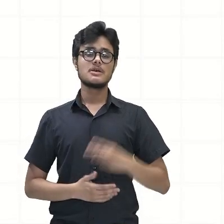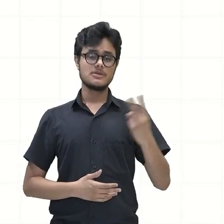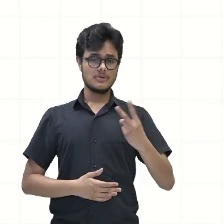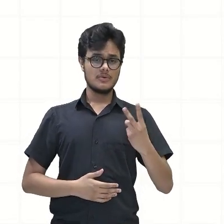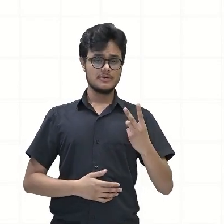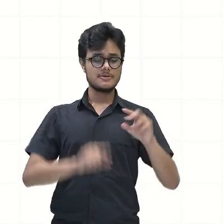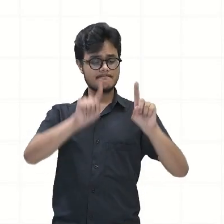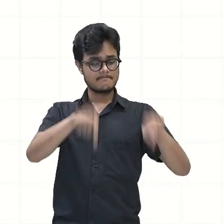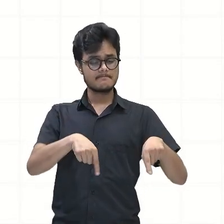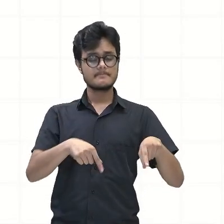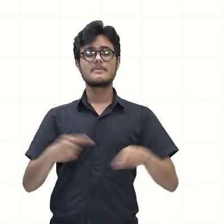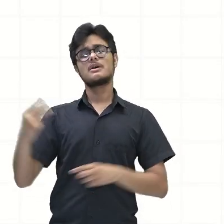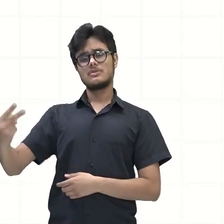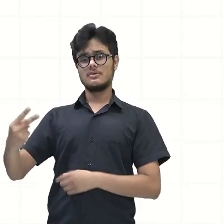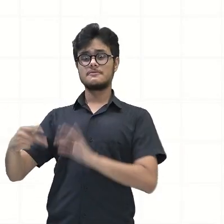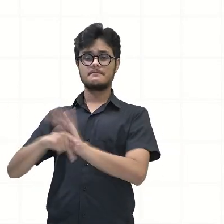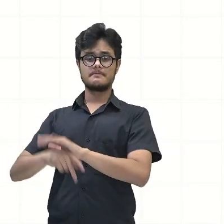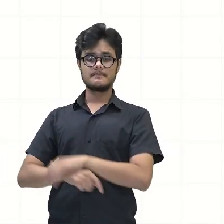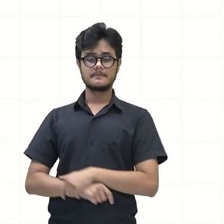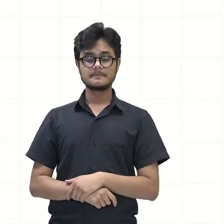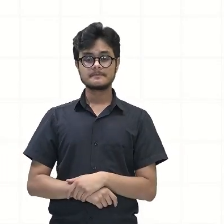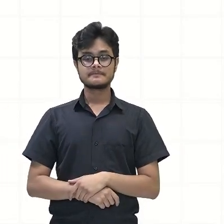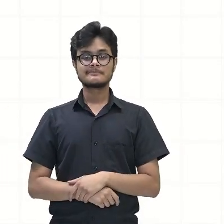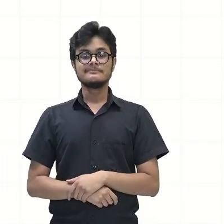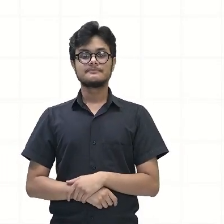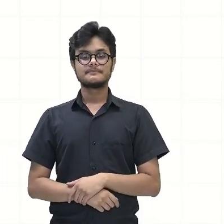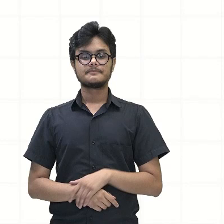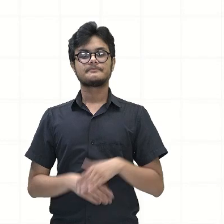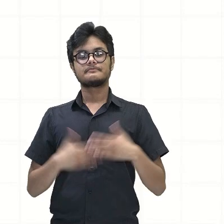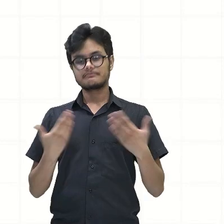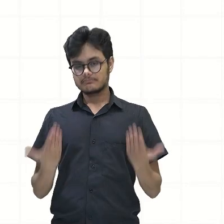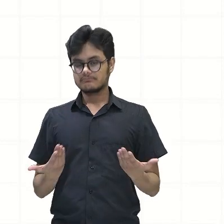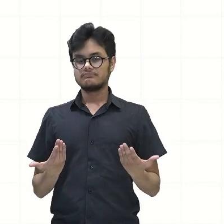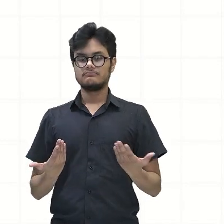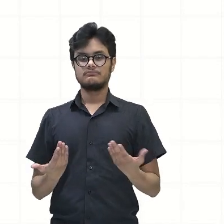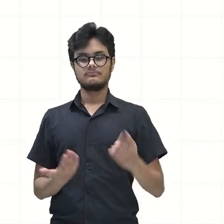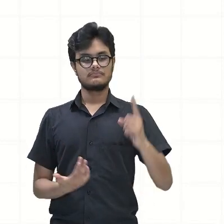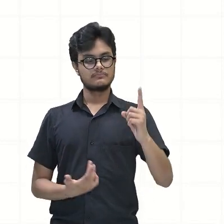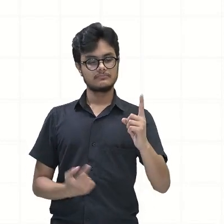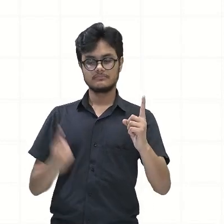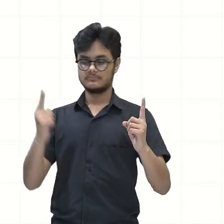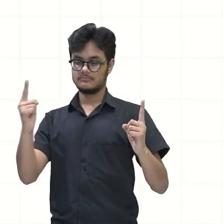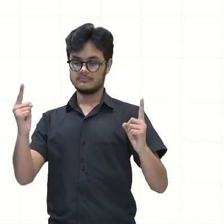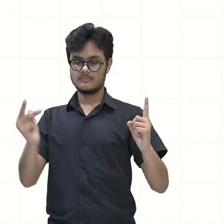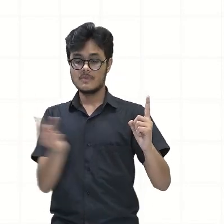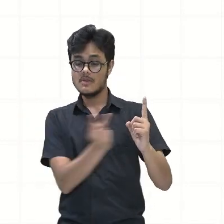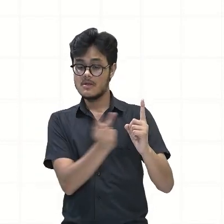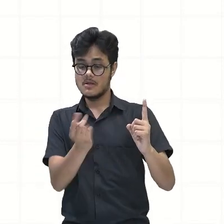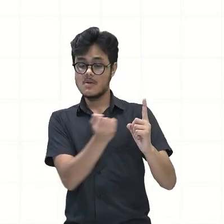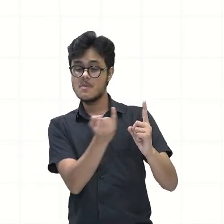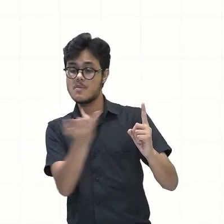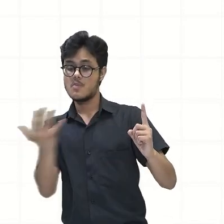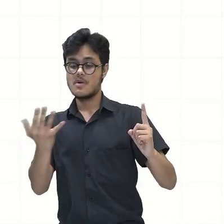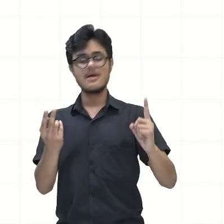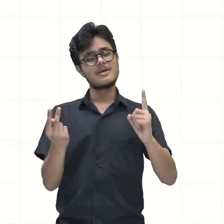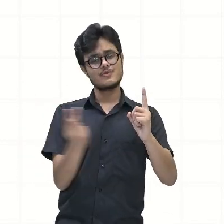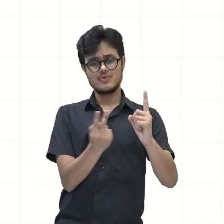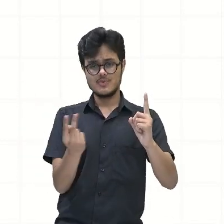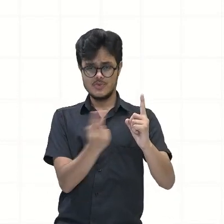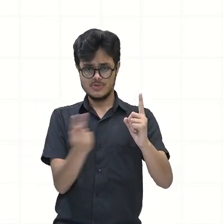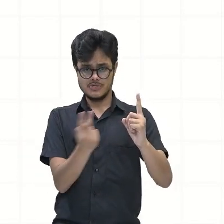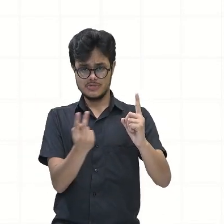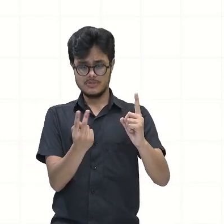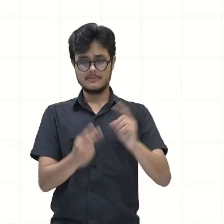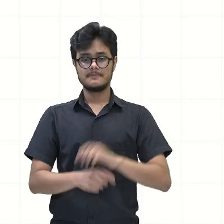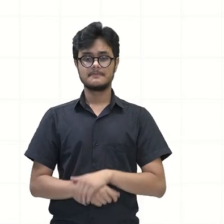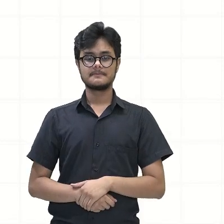2. Então, a distância vai ser igual a 2. Então, veja só, se a gente somente olhasse aqui